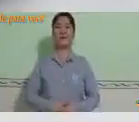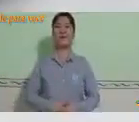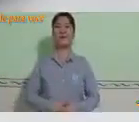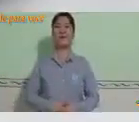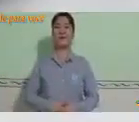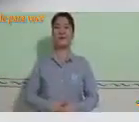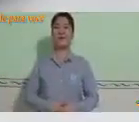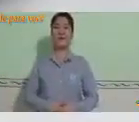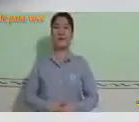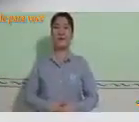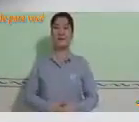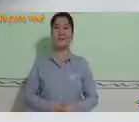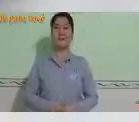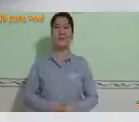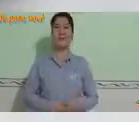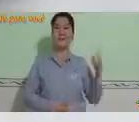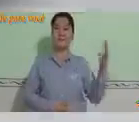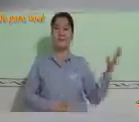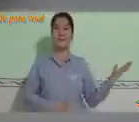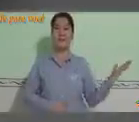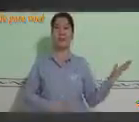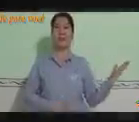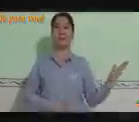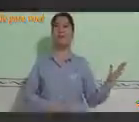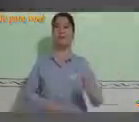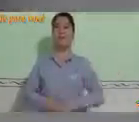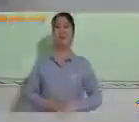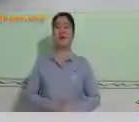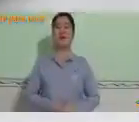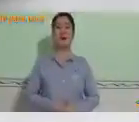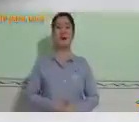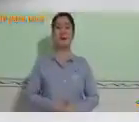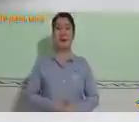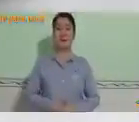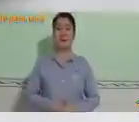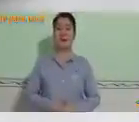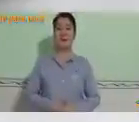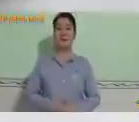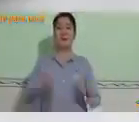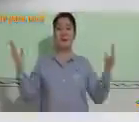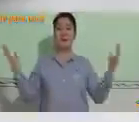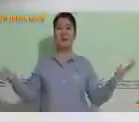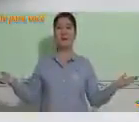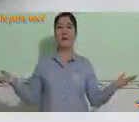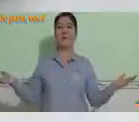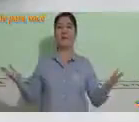uma indicação bem difícil de seguir, vírgula, especialmente no caso das crianças.